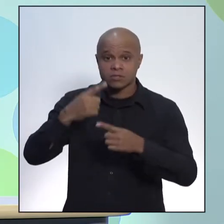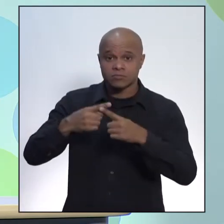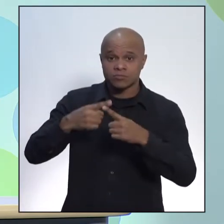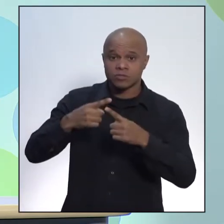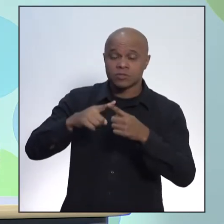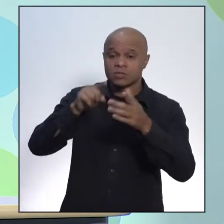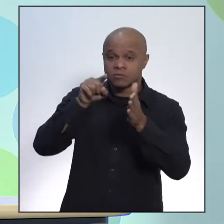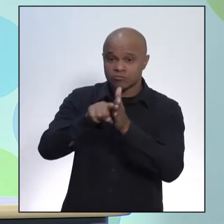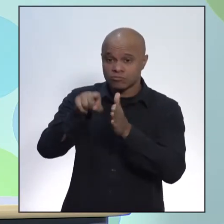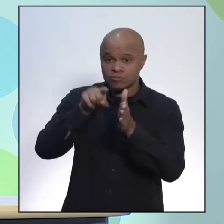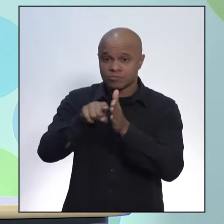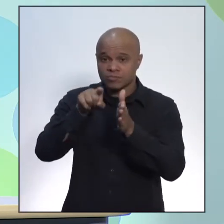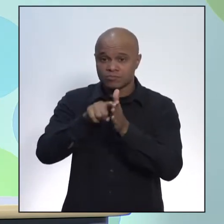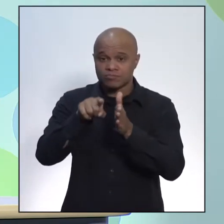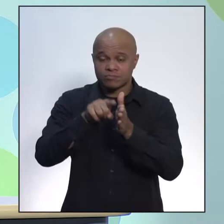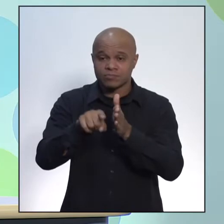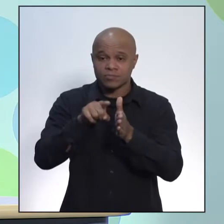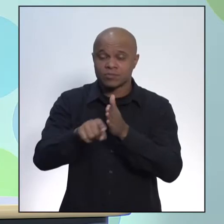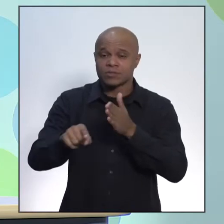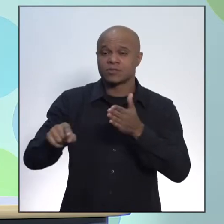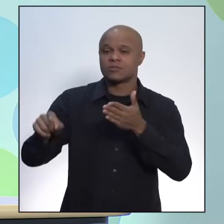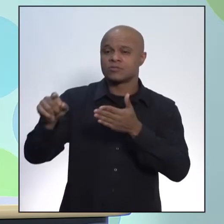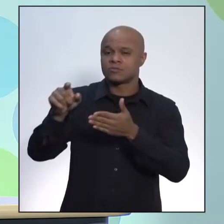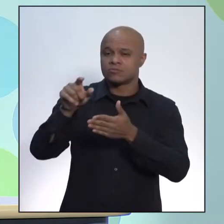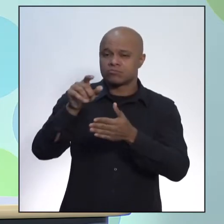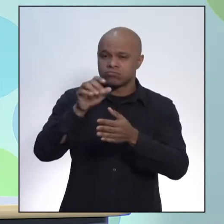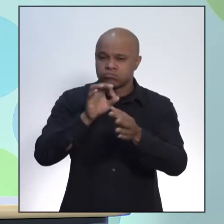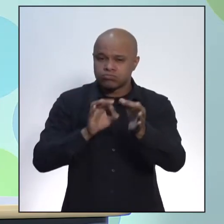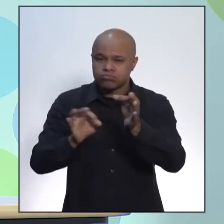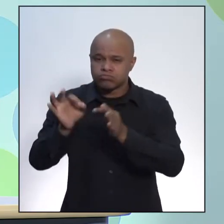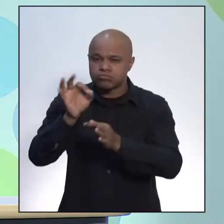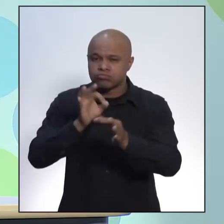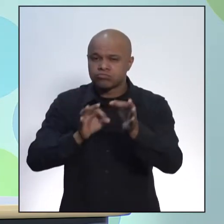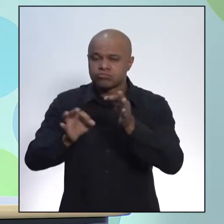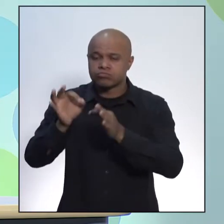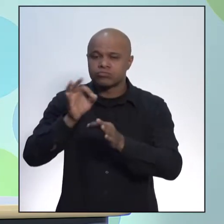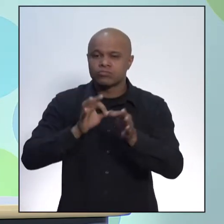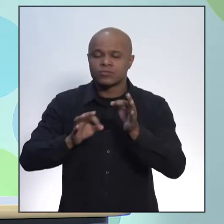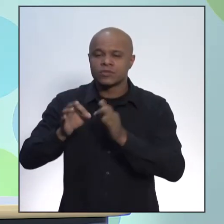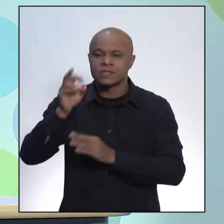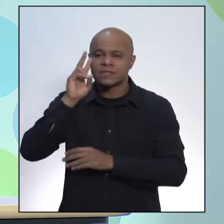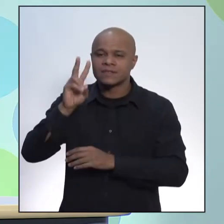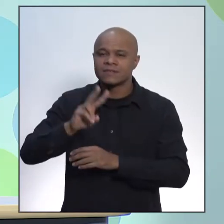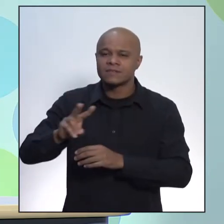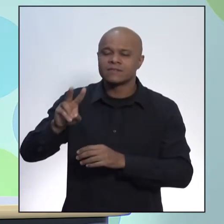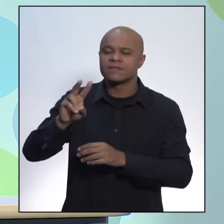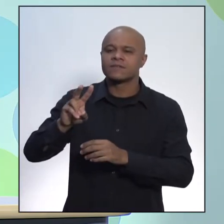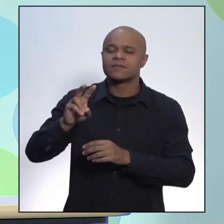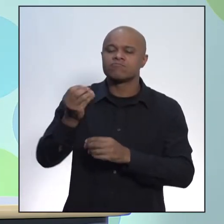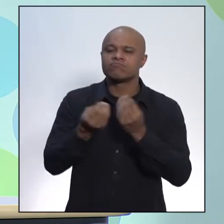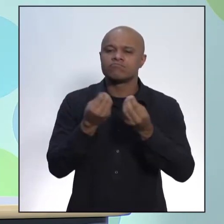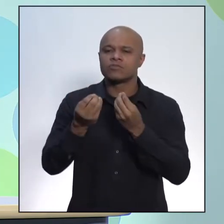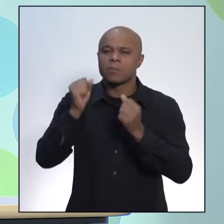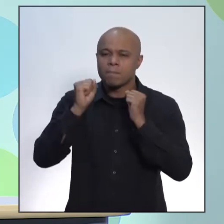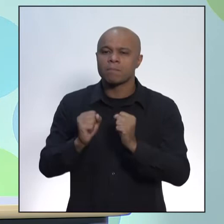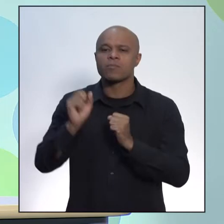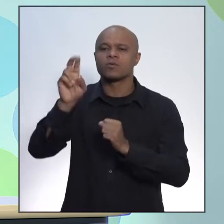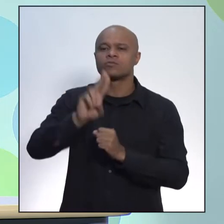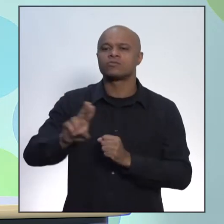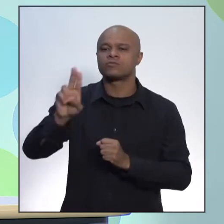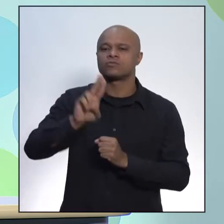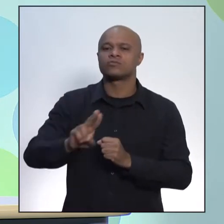minha comunidade, vou mapear o meu aluno, e como que eu vou ofertar aí para ele